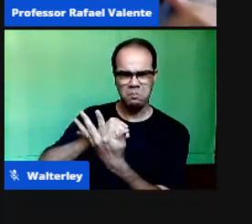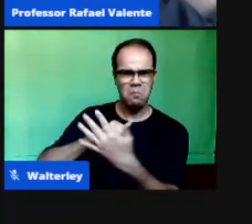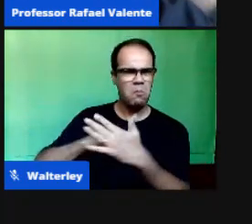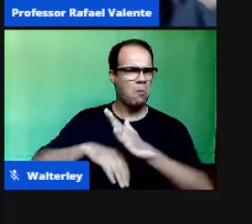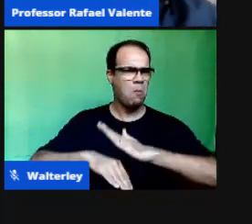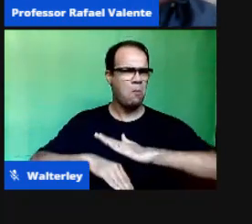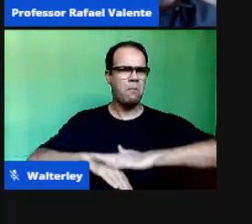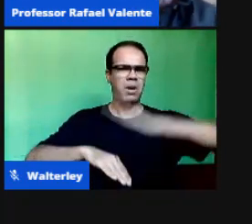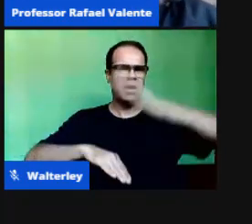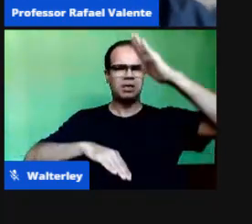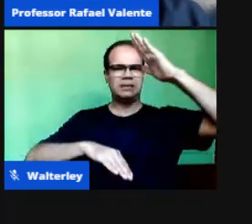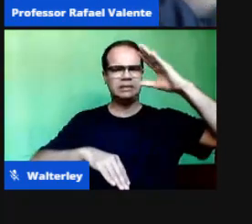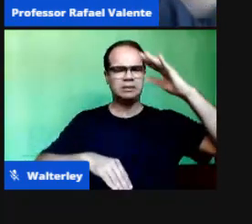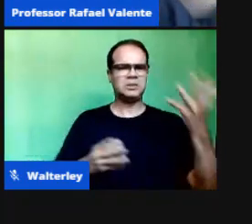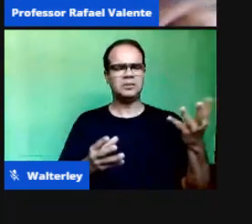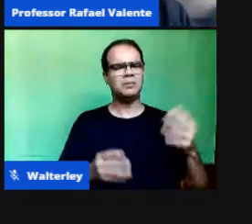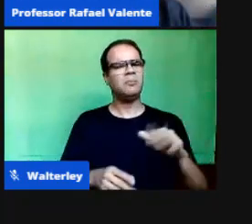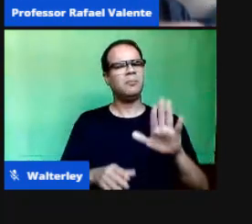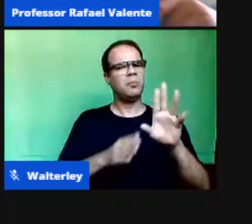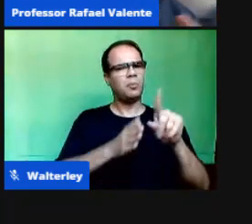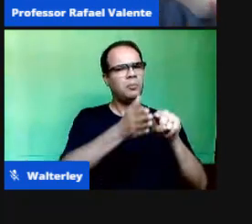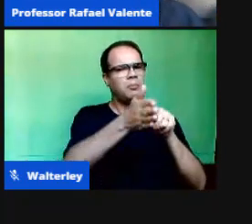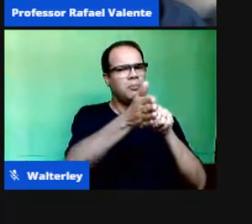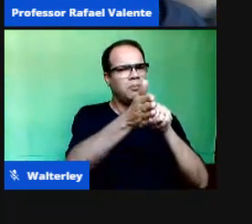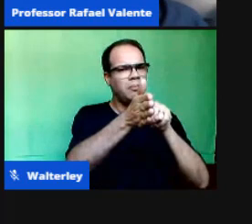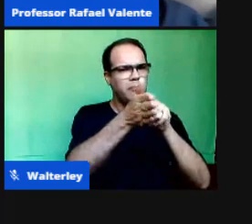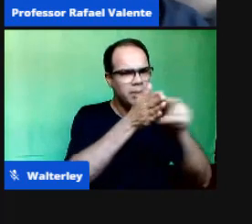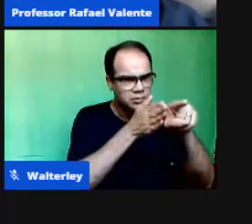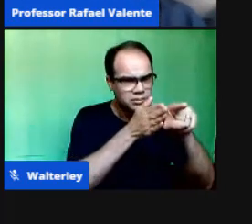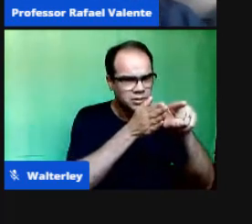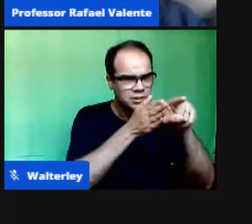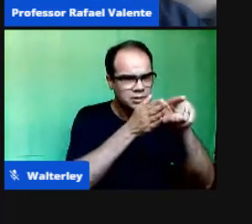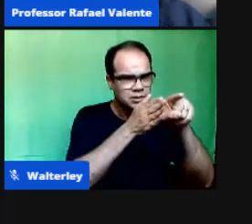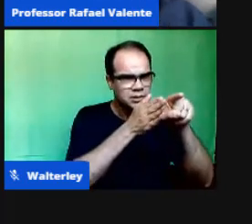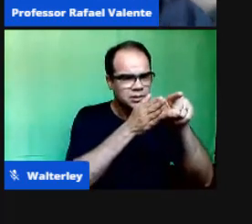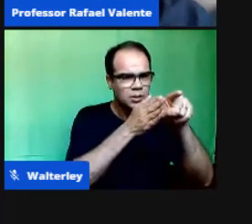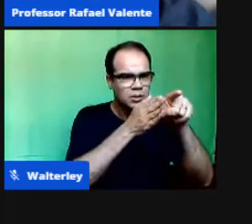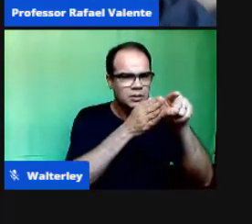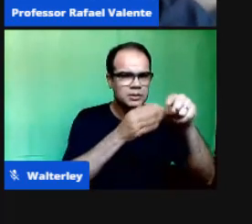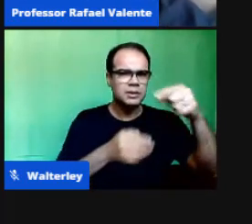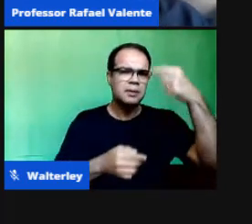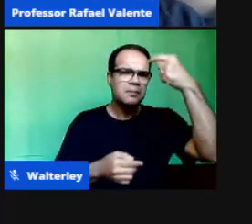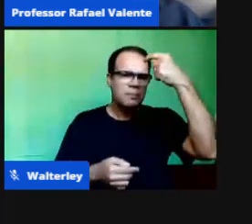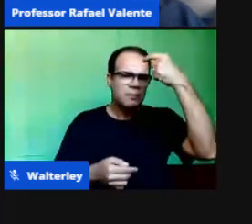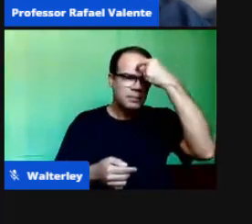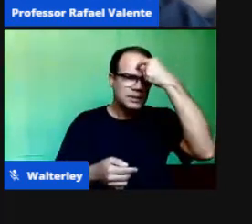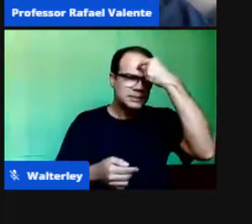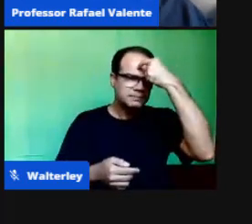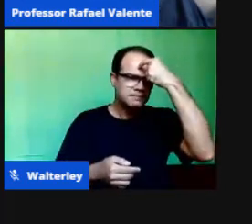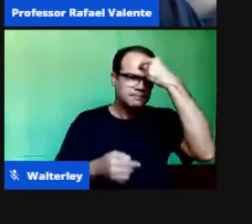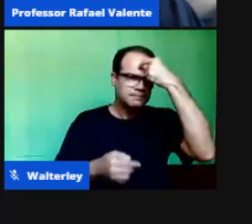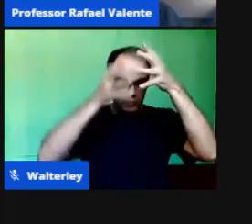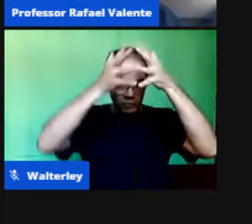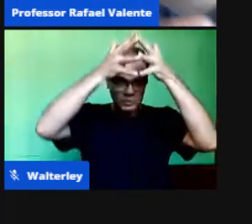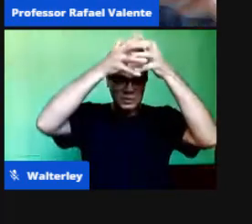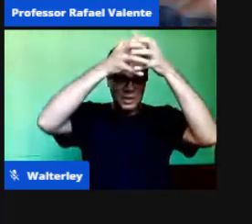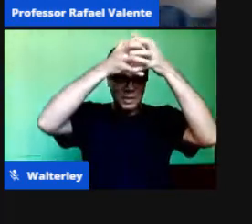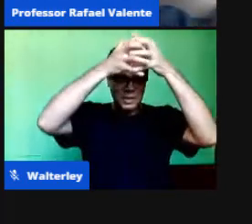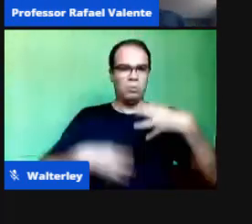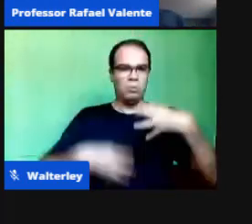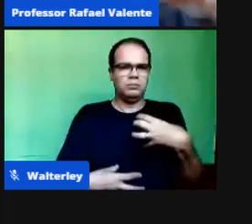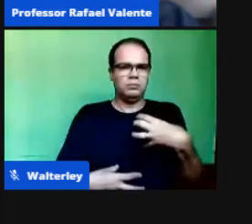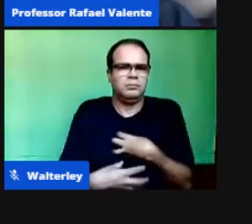essa habilidade socioemocional e também por inteligência emocional. Qual é o conceito disso?